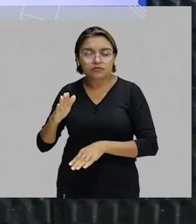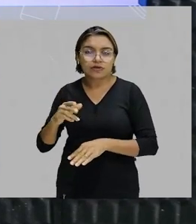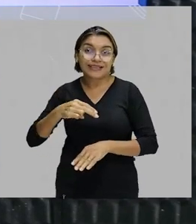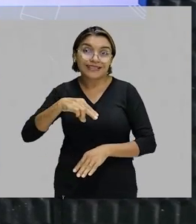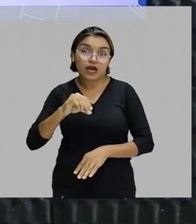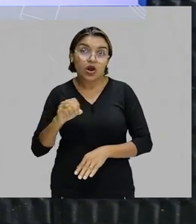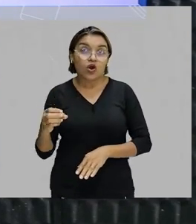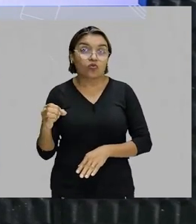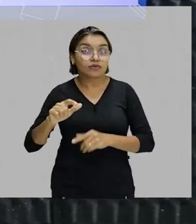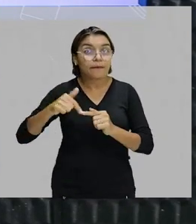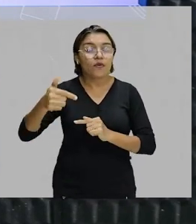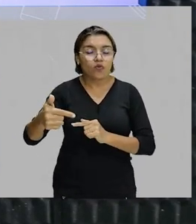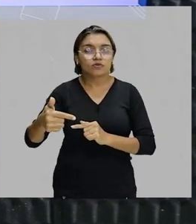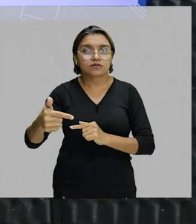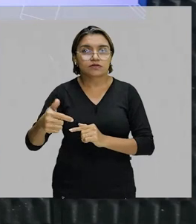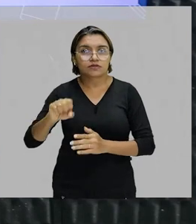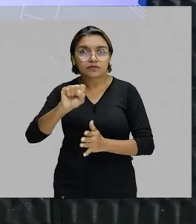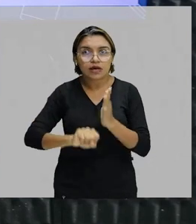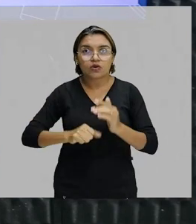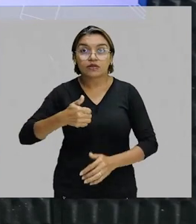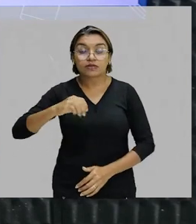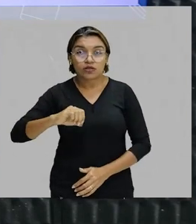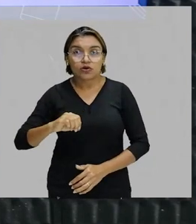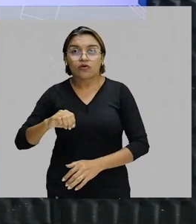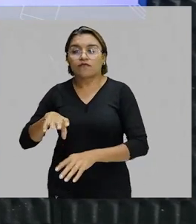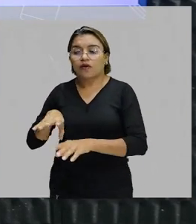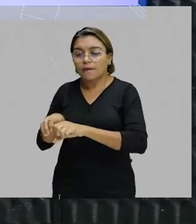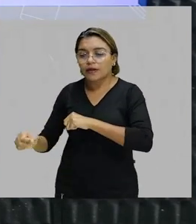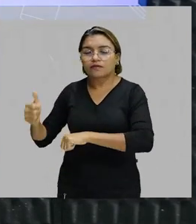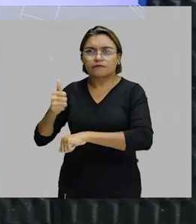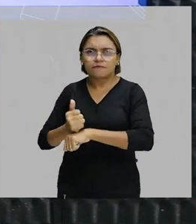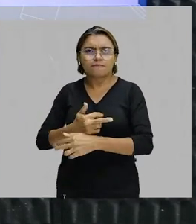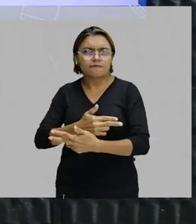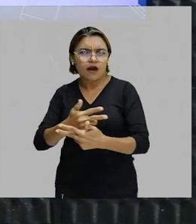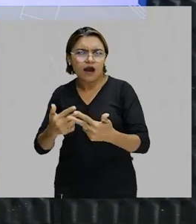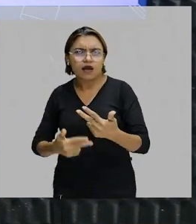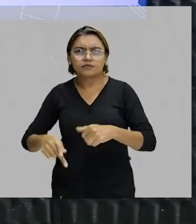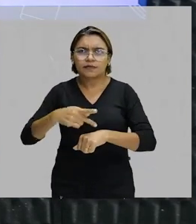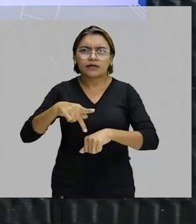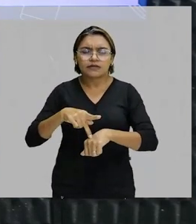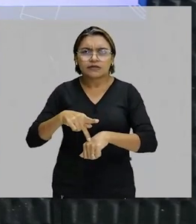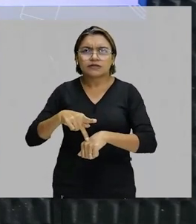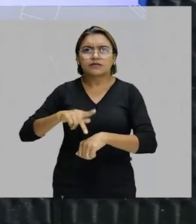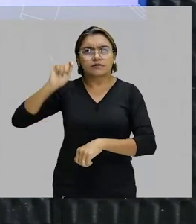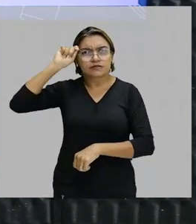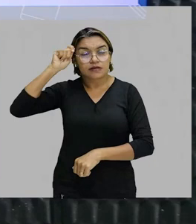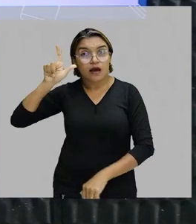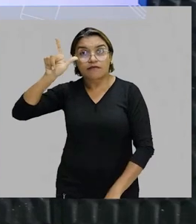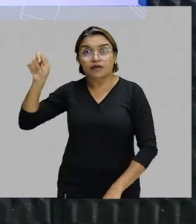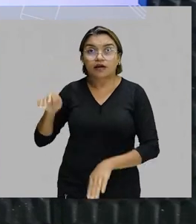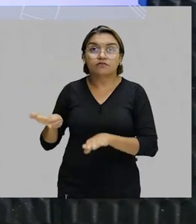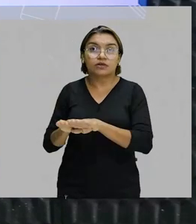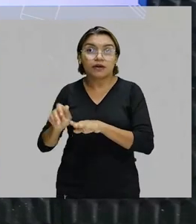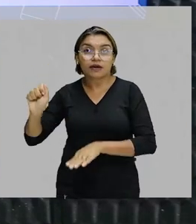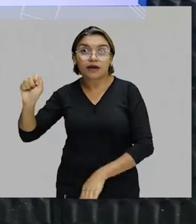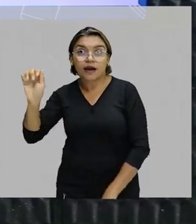século XIX a colonização de vários países africanos e asiáticos Por parte dos europeus